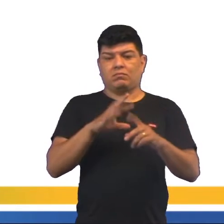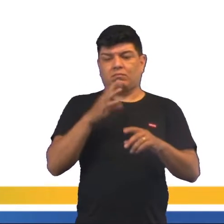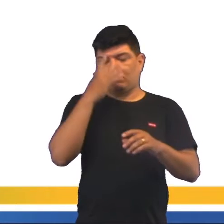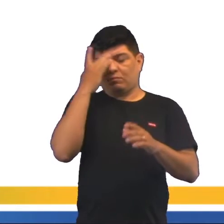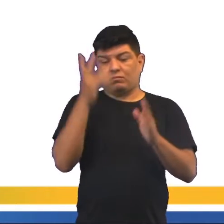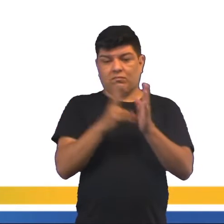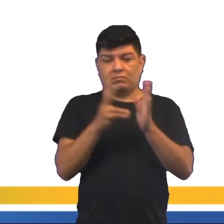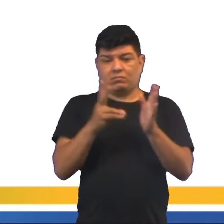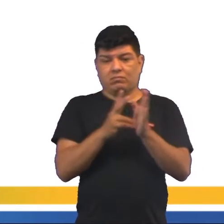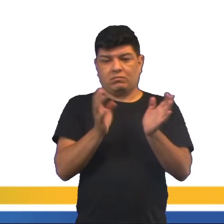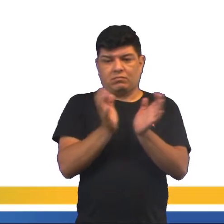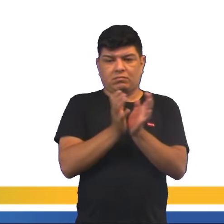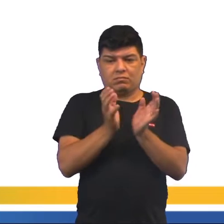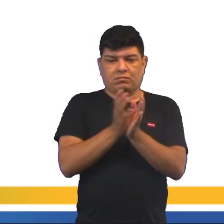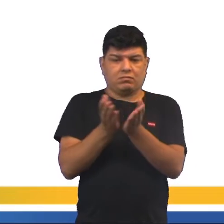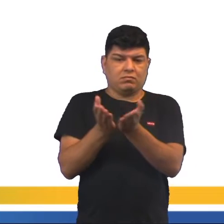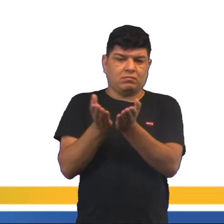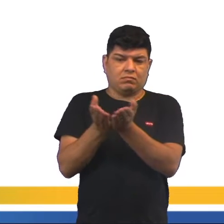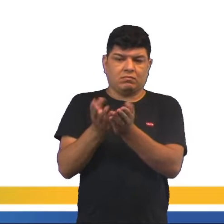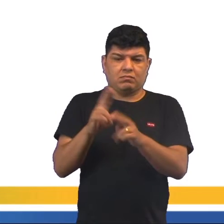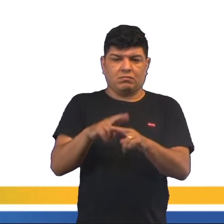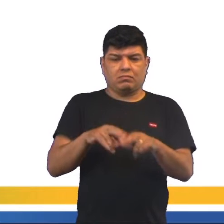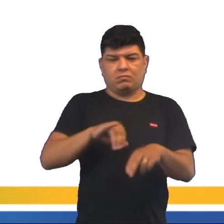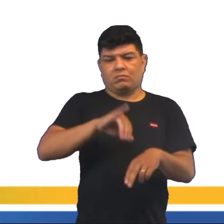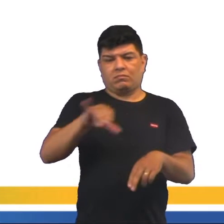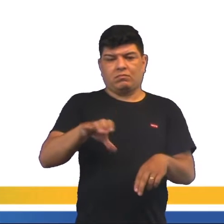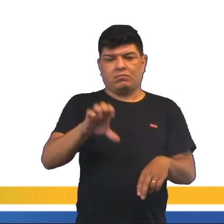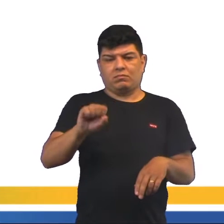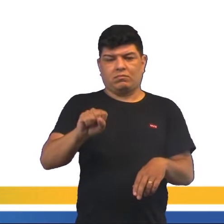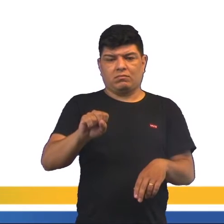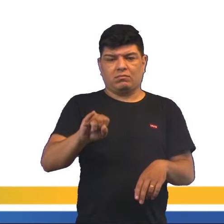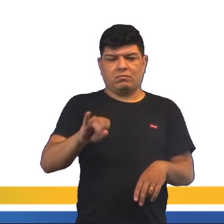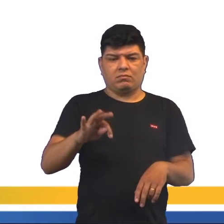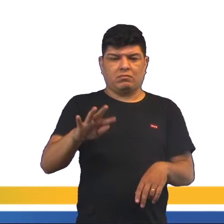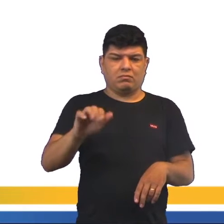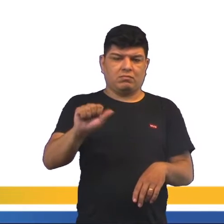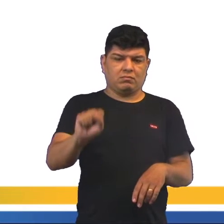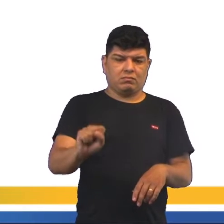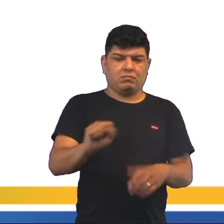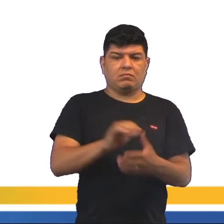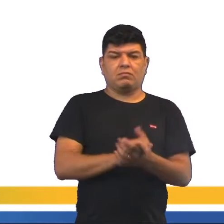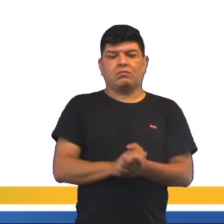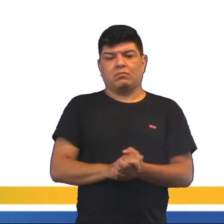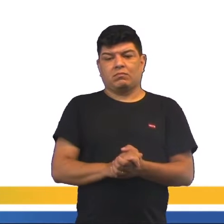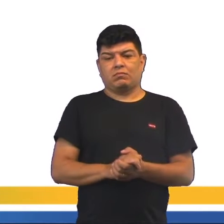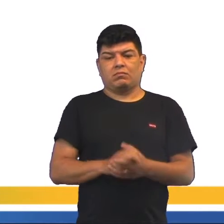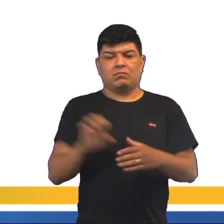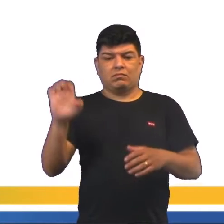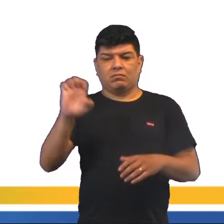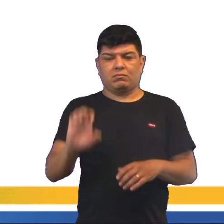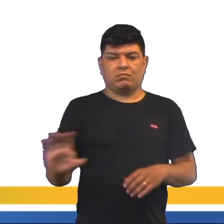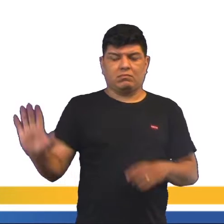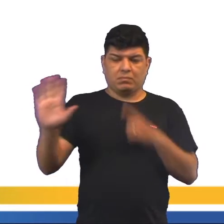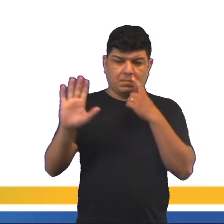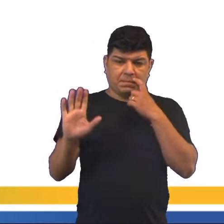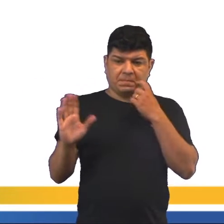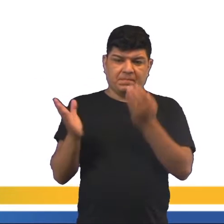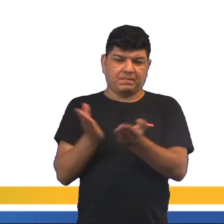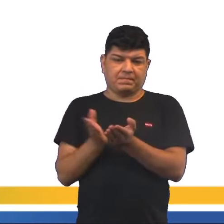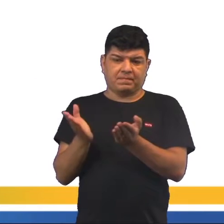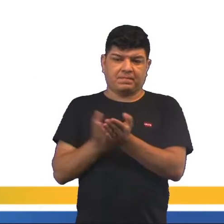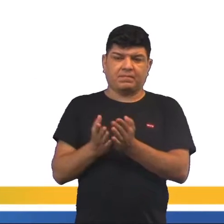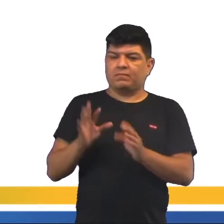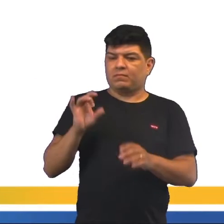meio de grupos religiosos cristãos. Os jesuítas, por exemplo, como a Companhia de Jesus. Para os europeus, o cristianismo era a